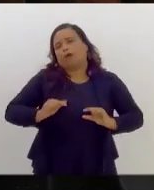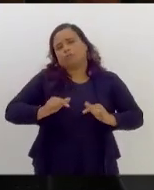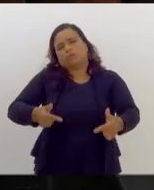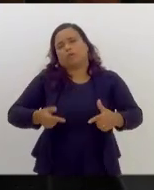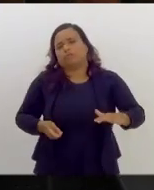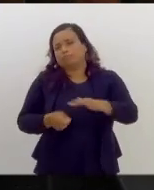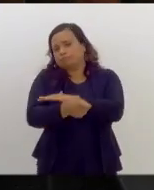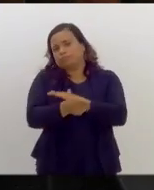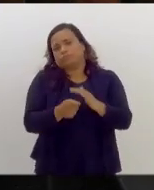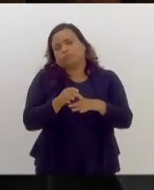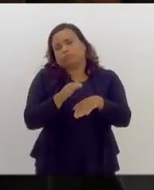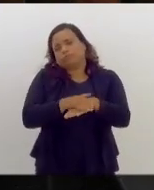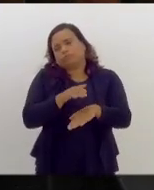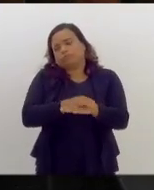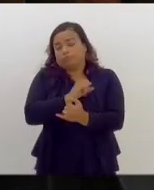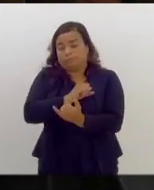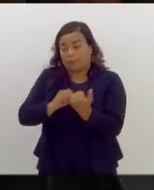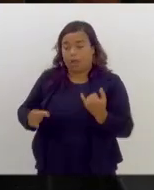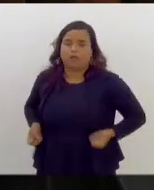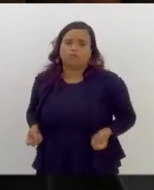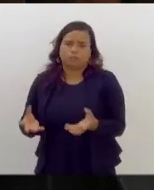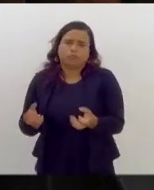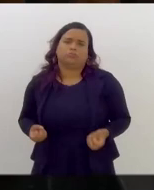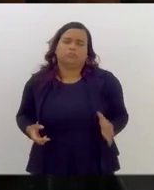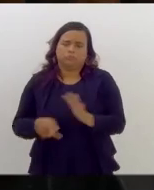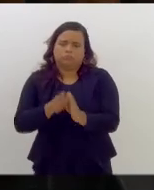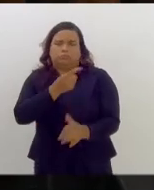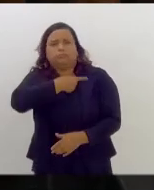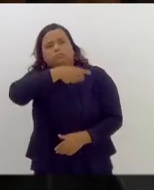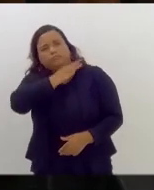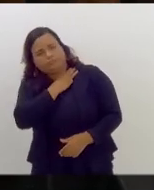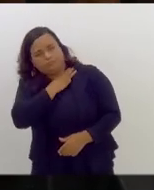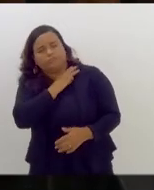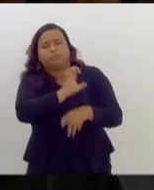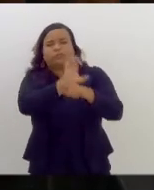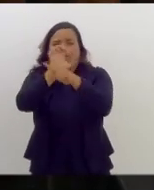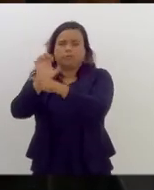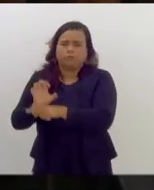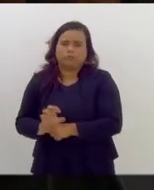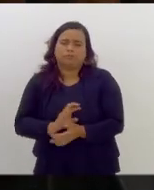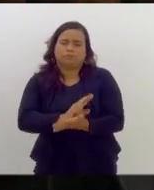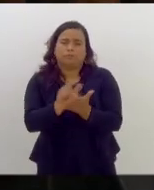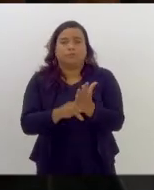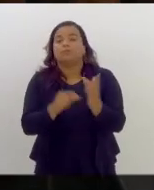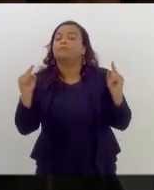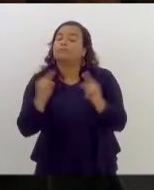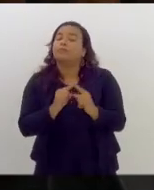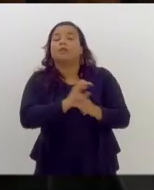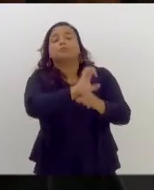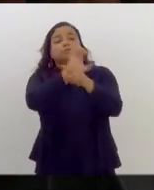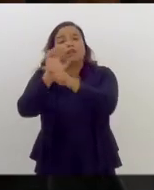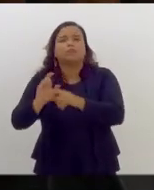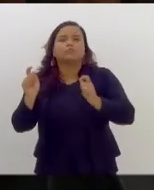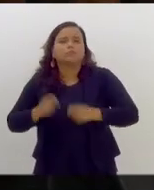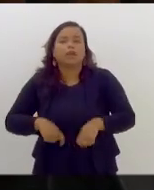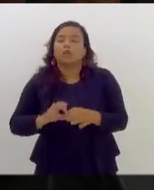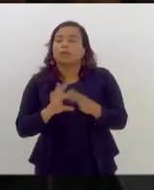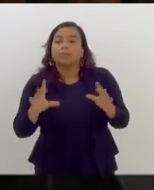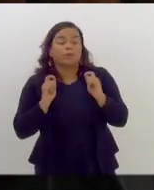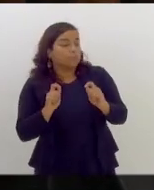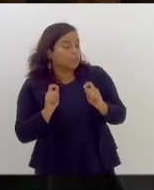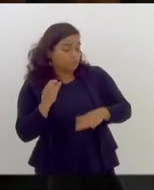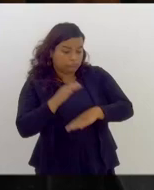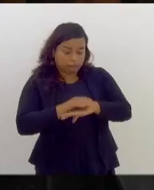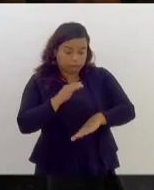custear parte das despesas do ensino médio nos estados, né? De maneira que os estados possam, quem sabe, se liberar para, por